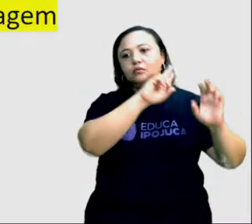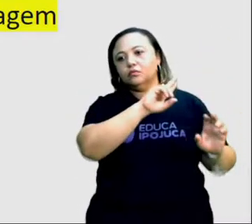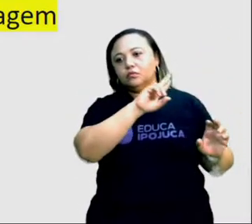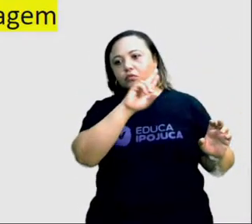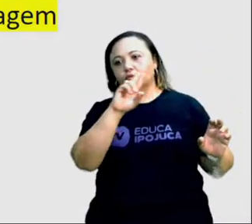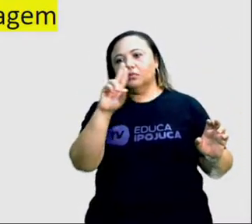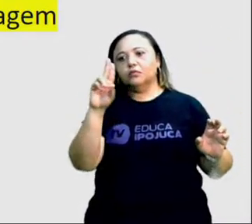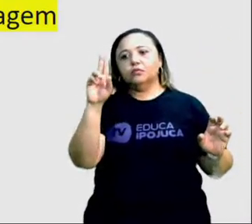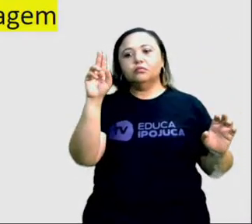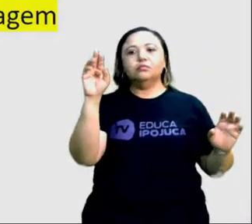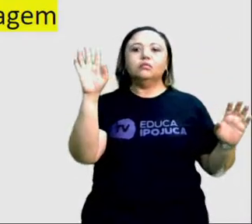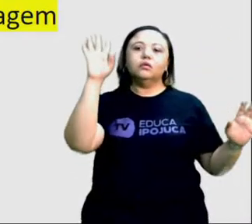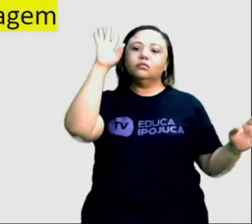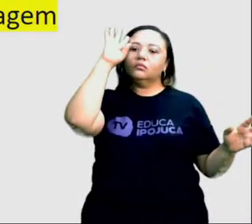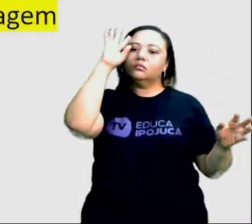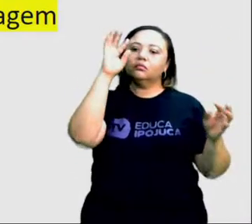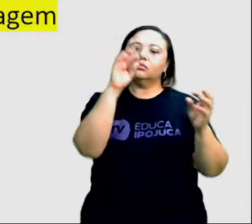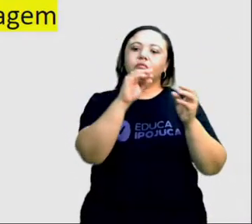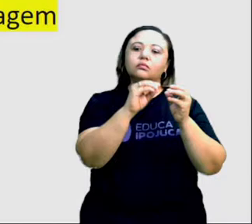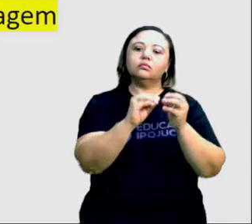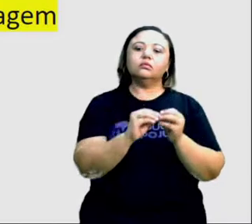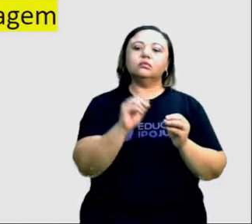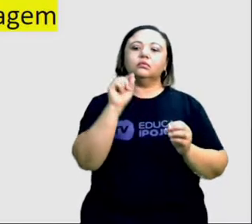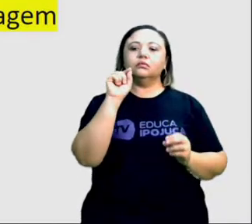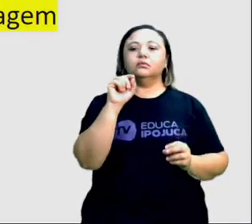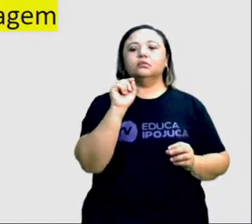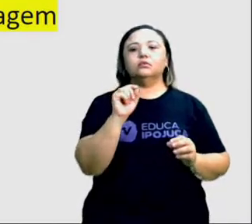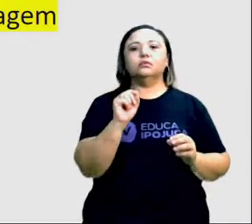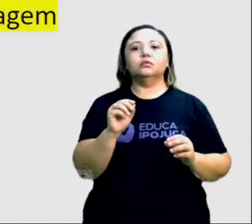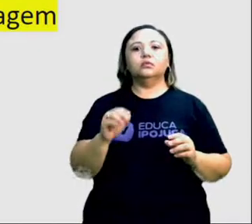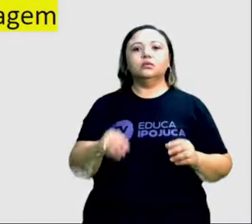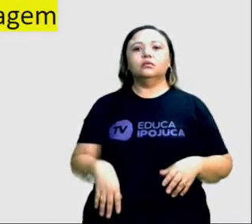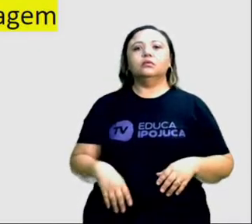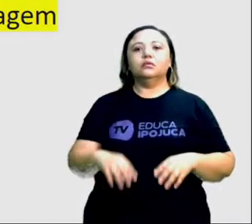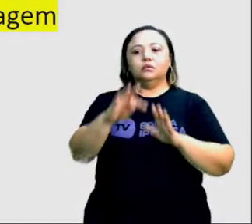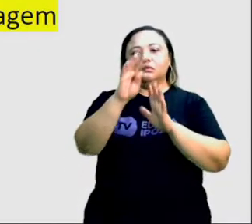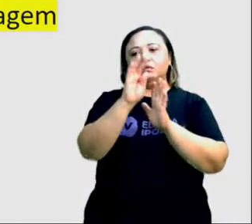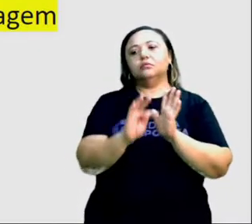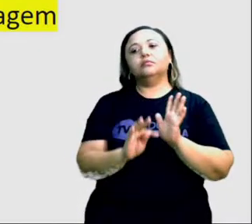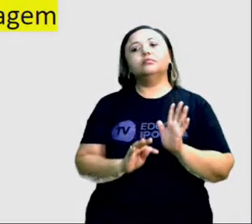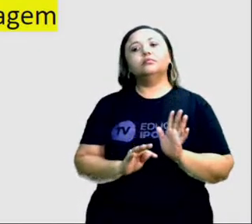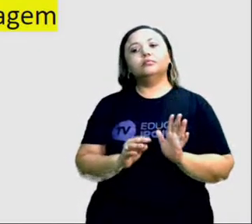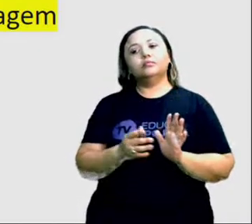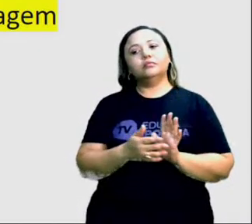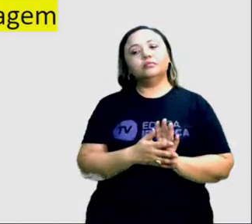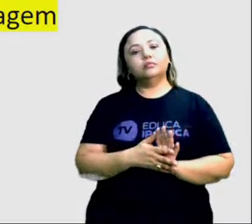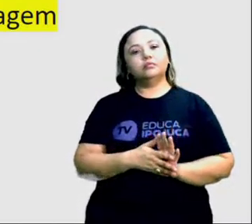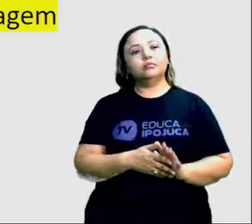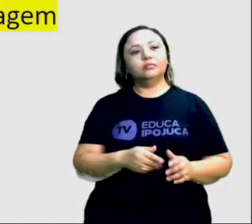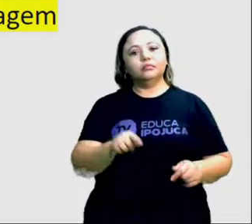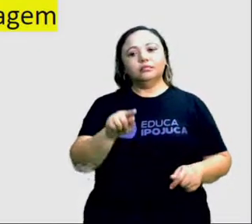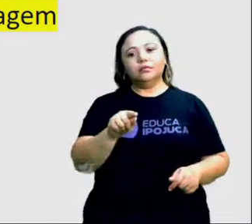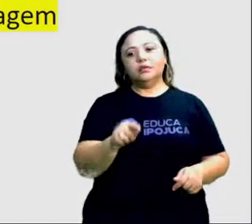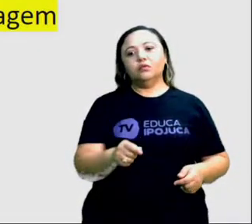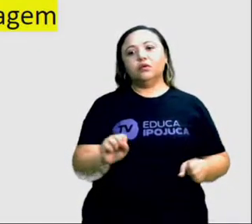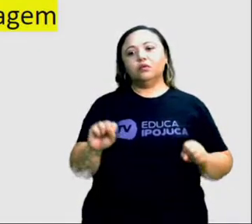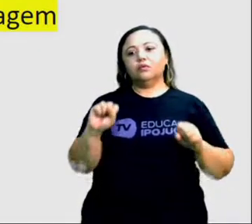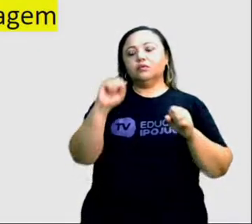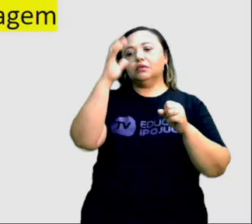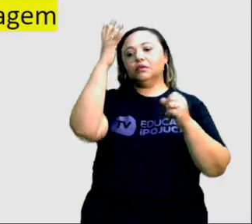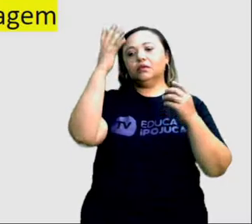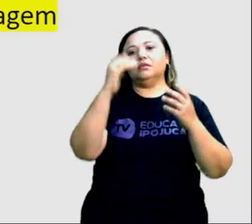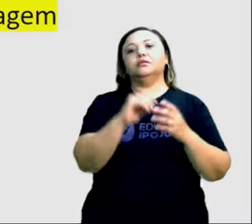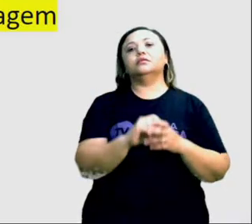texto, que resume já o que vai ser o conteúdo do texto a ser lido, né? Indica a síntese do ocorrido,